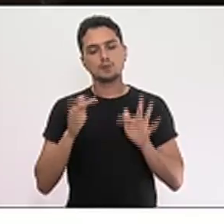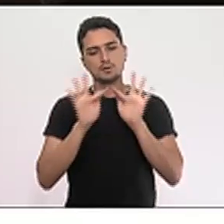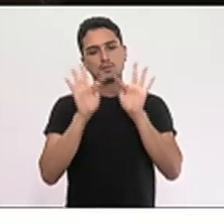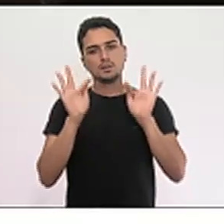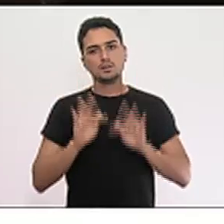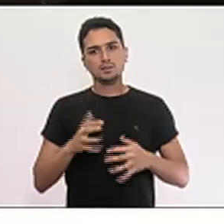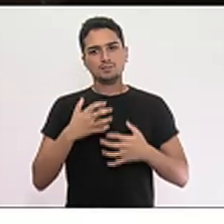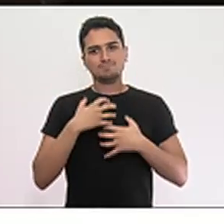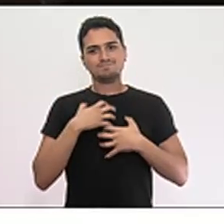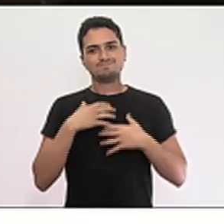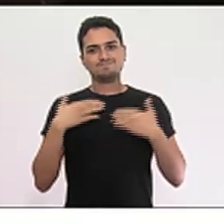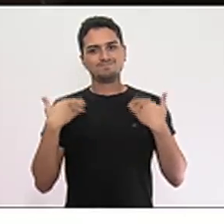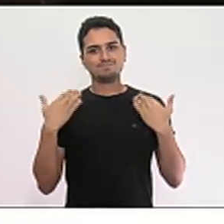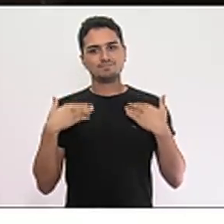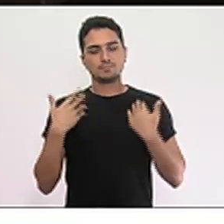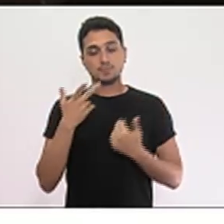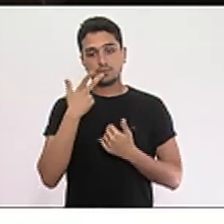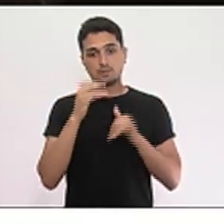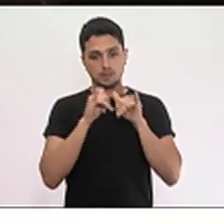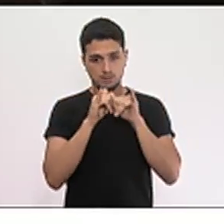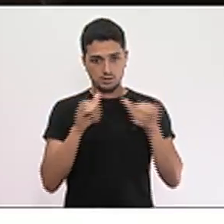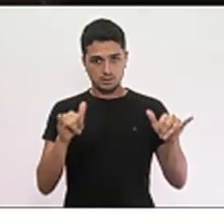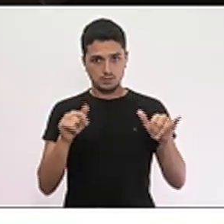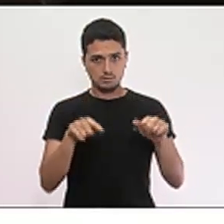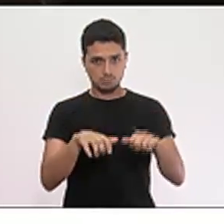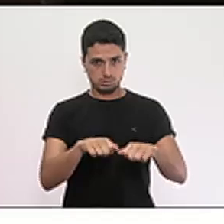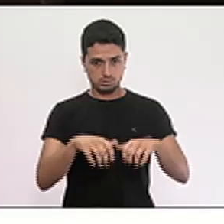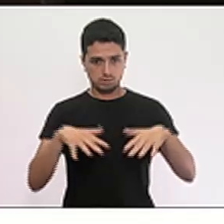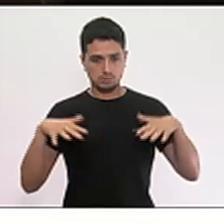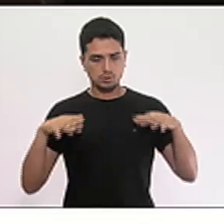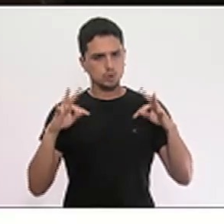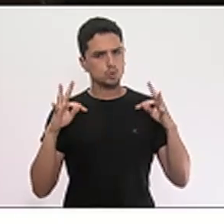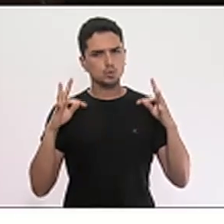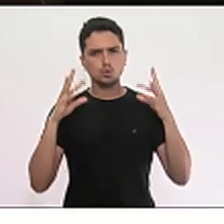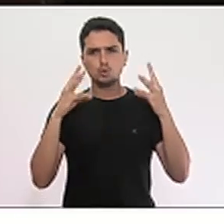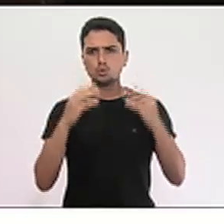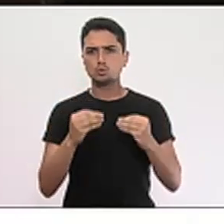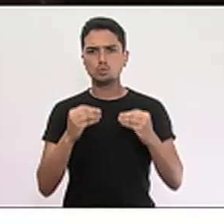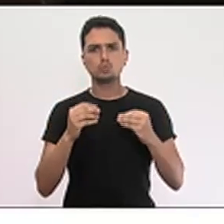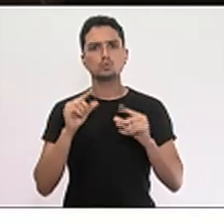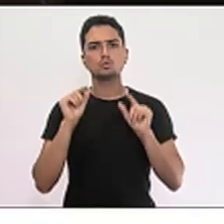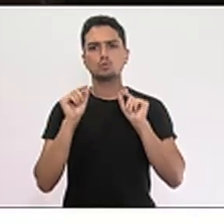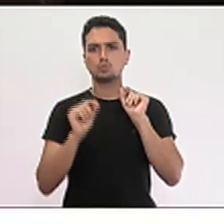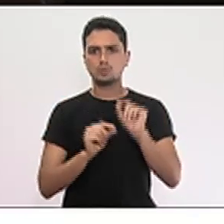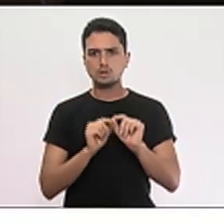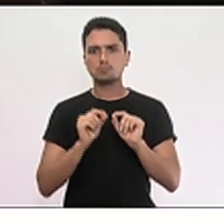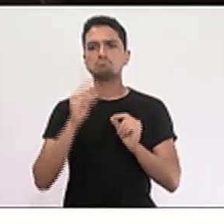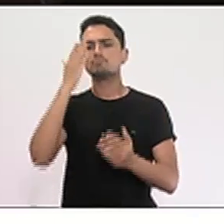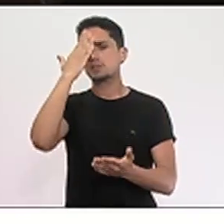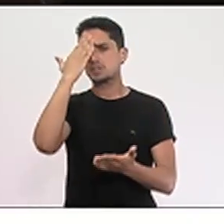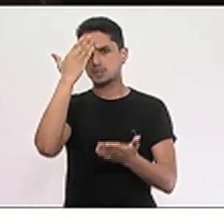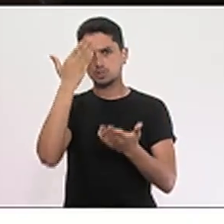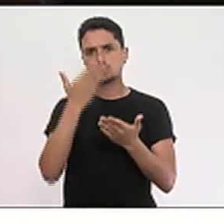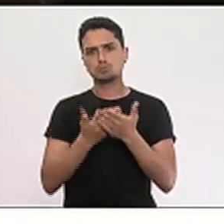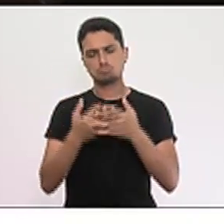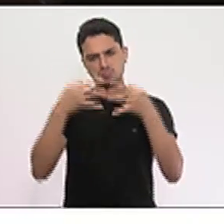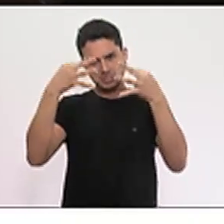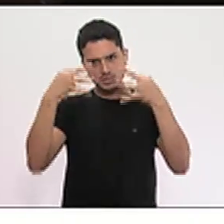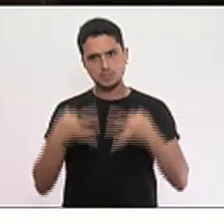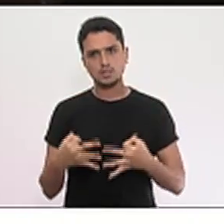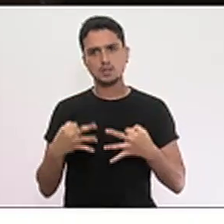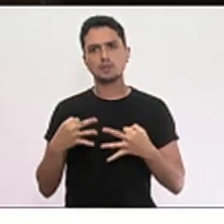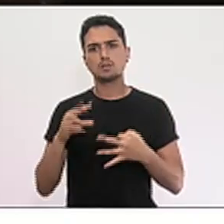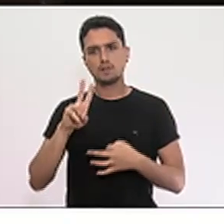poder dizer a vocês que tudo, absolutamente tudo, leva a crer que a vitória no